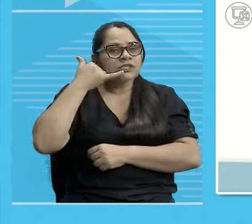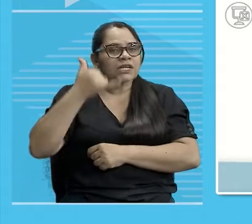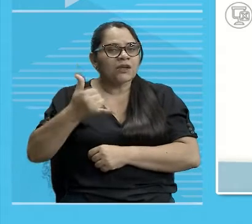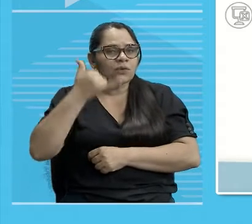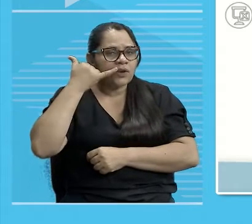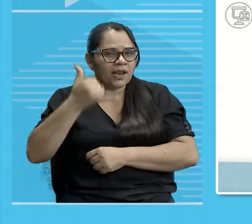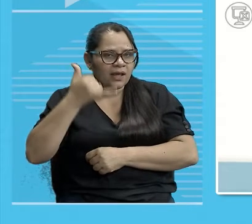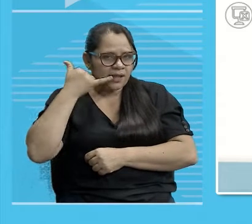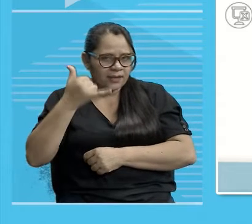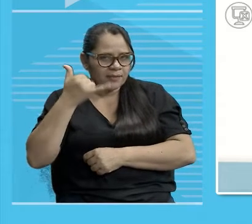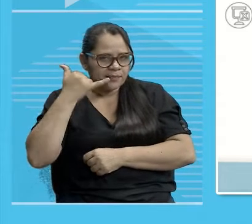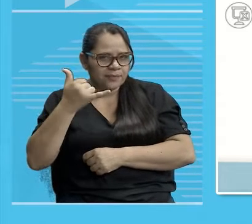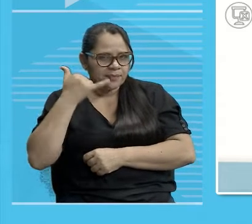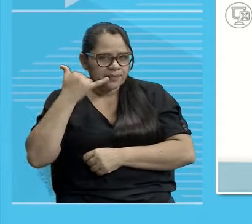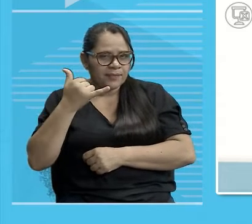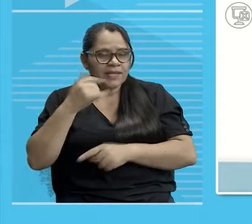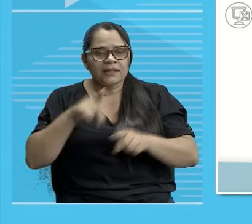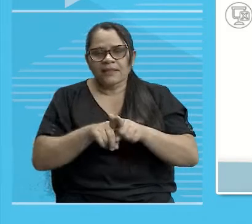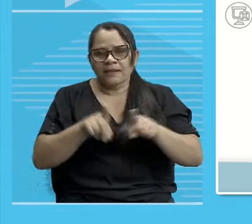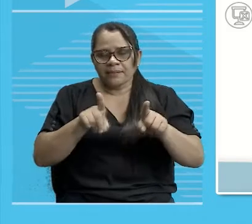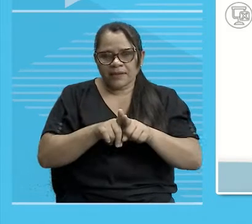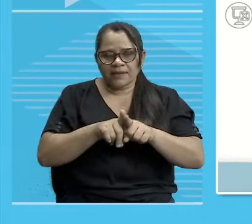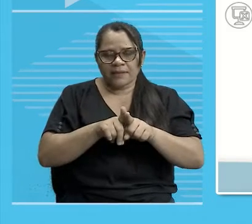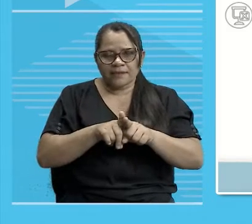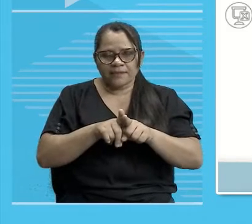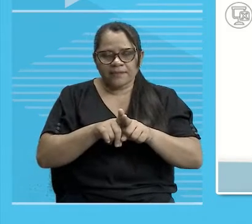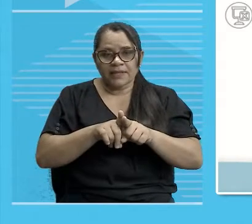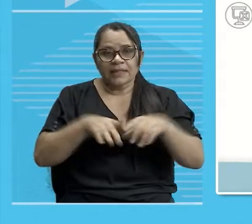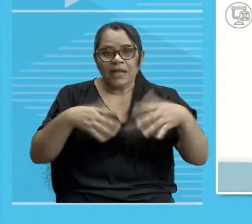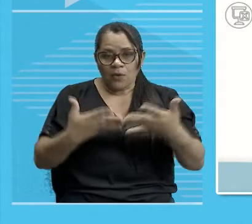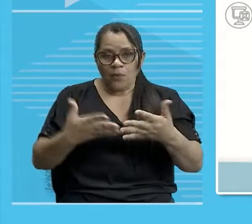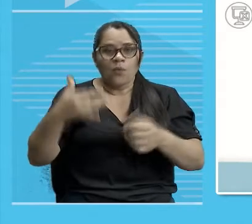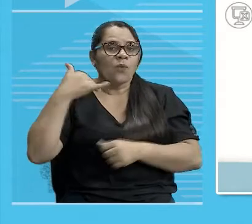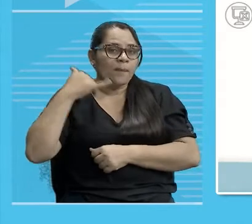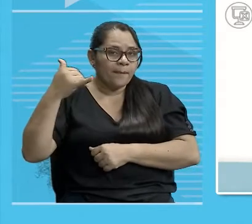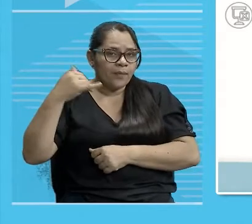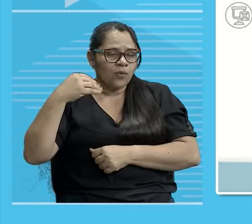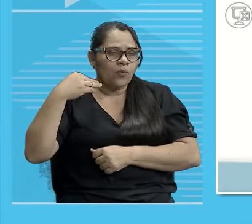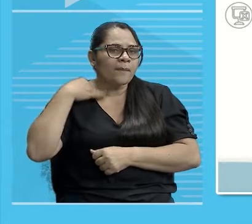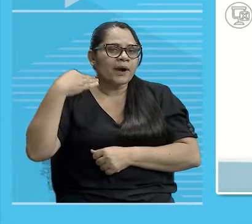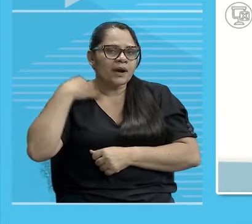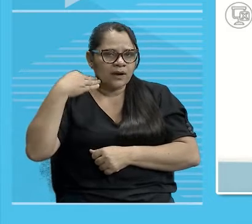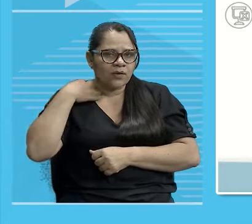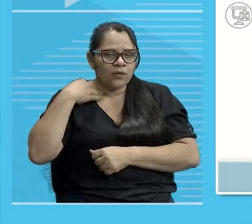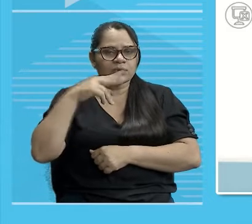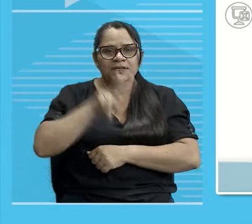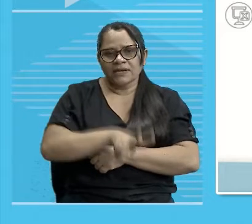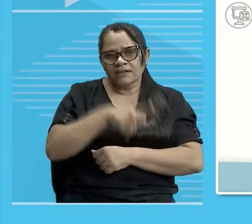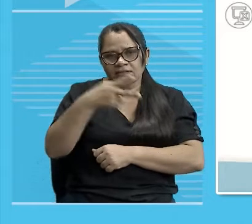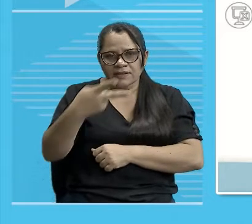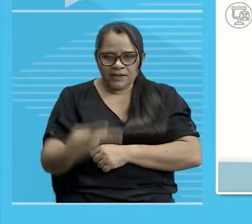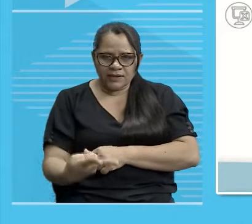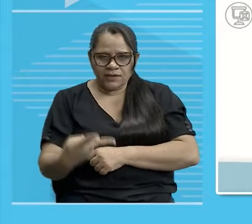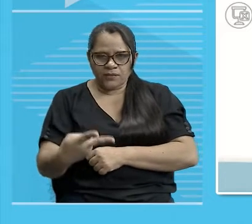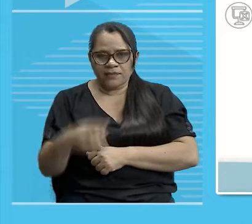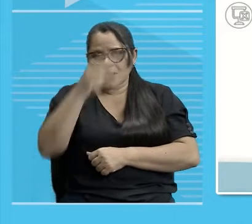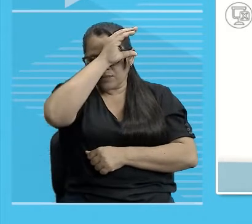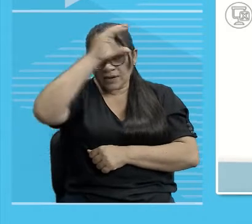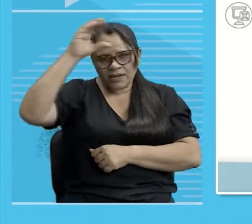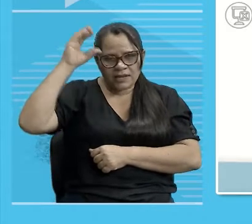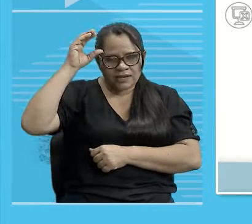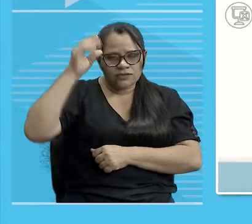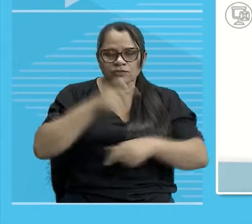eletrônico o banco transferiu para o cliente os serviços bancários